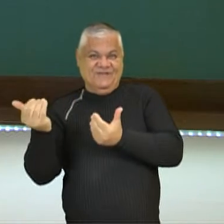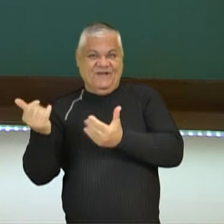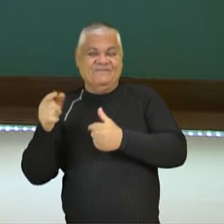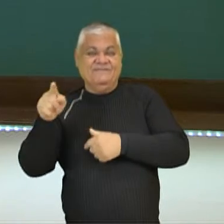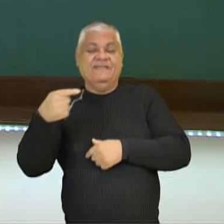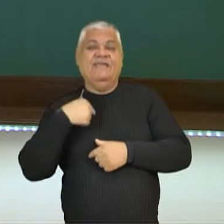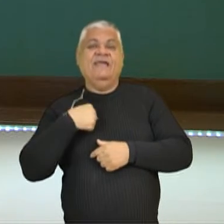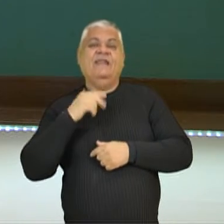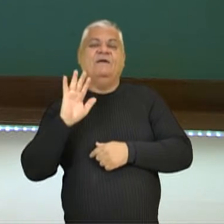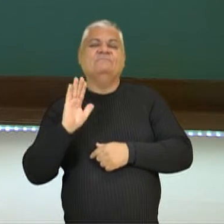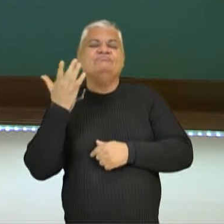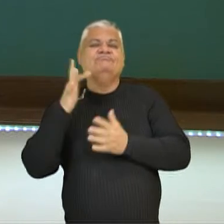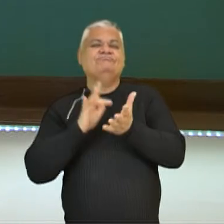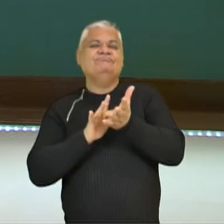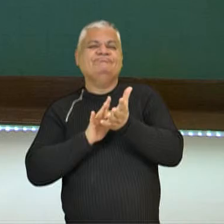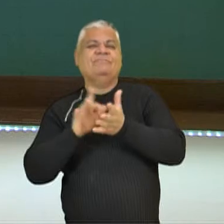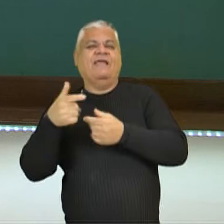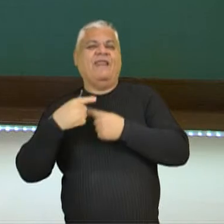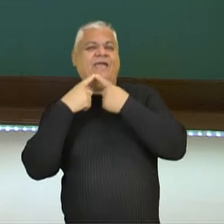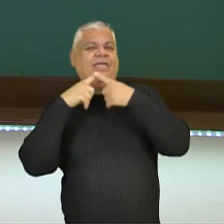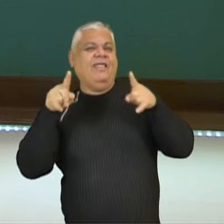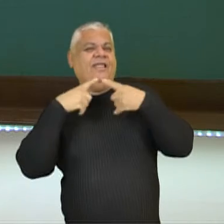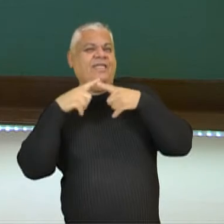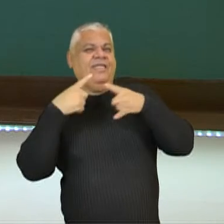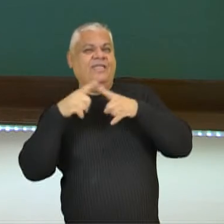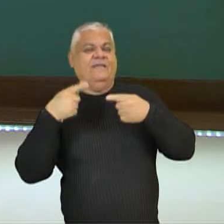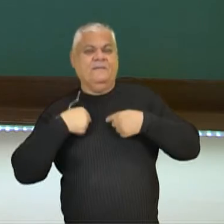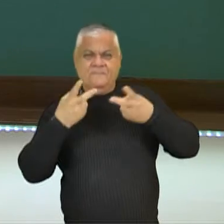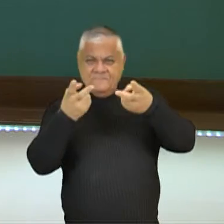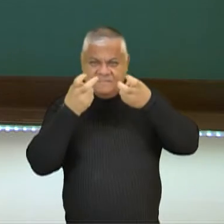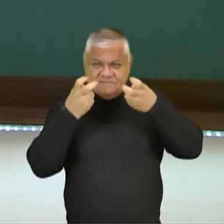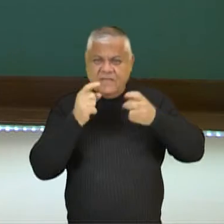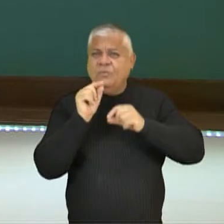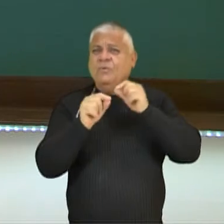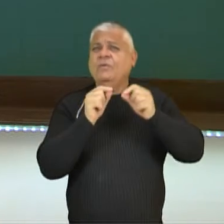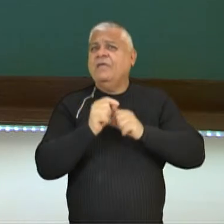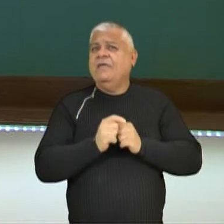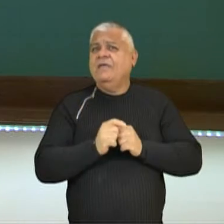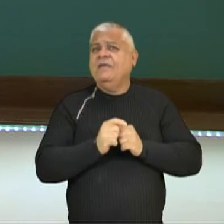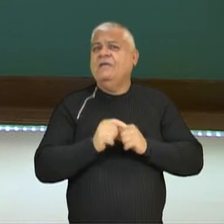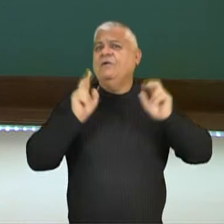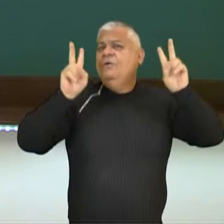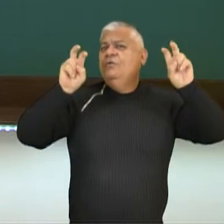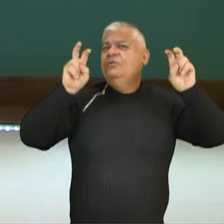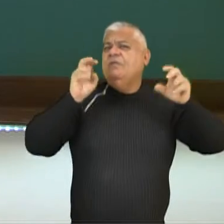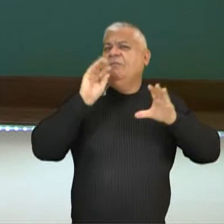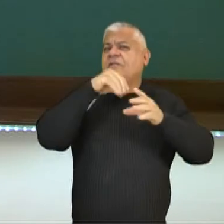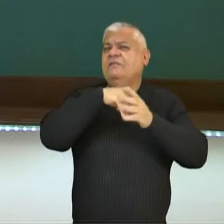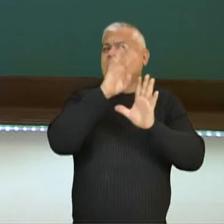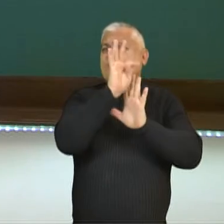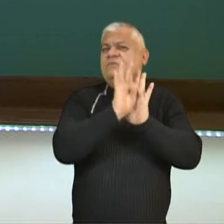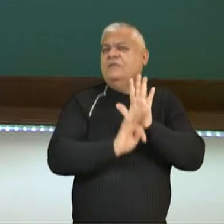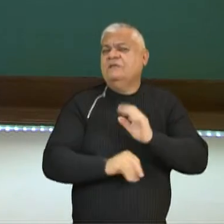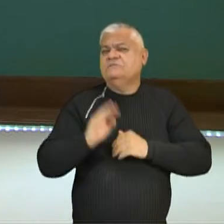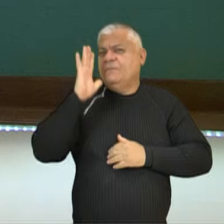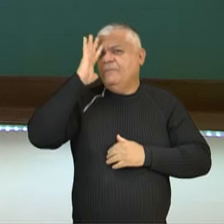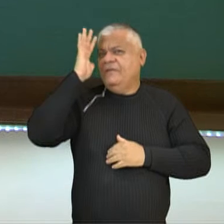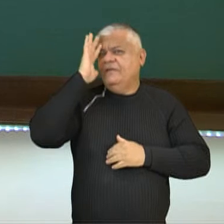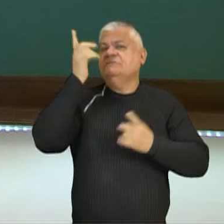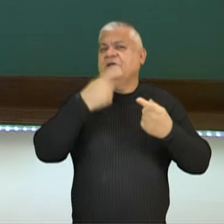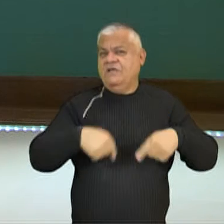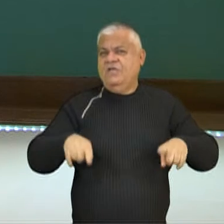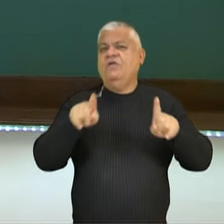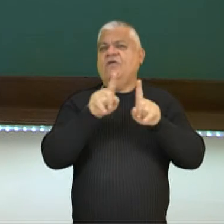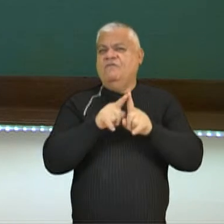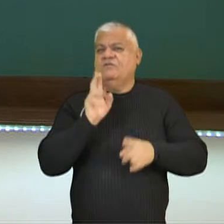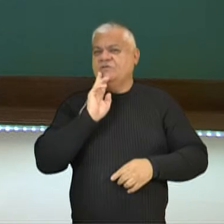desse texto dramático também uma crítica. Você consegue perceber quais são os temas tratados aqui? Pensa um pouquinho que eu volto já